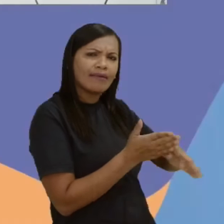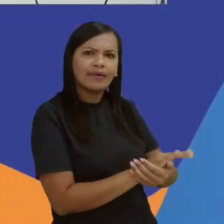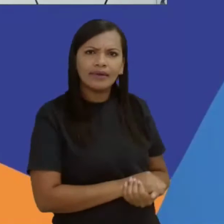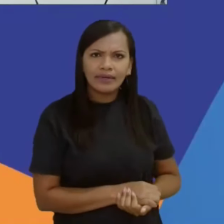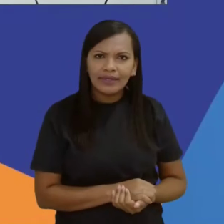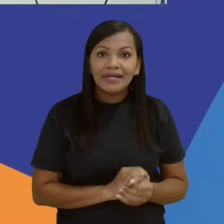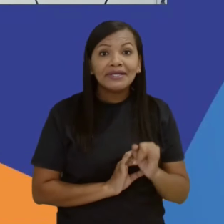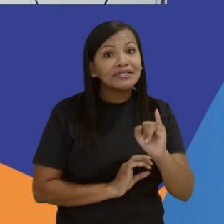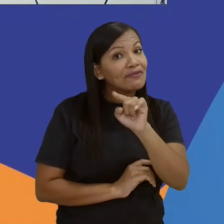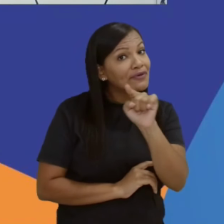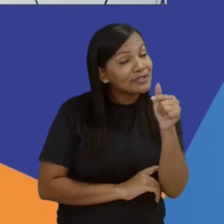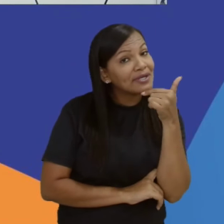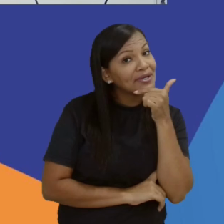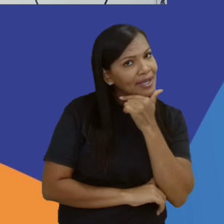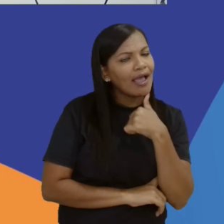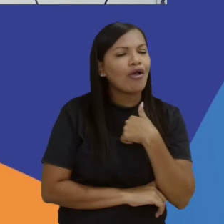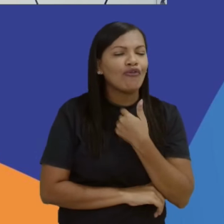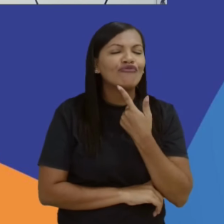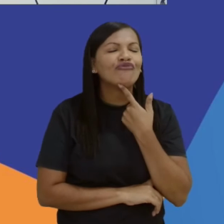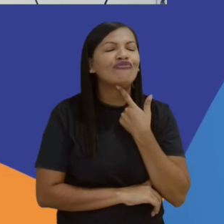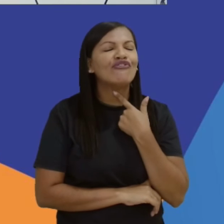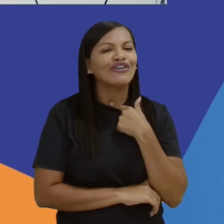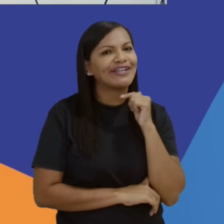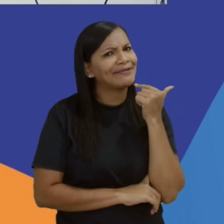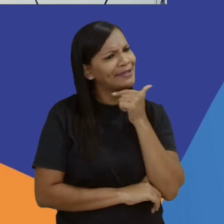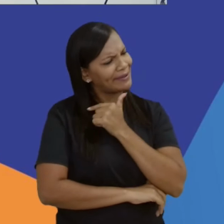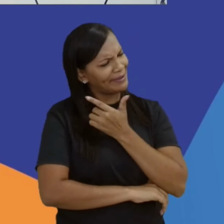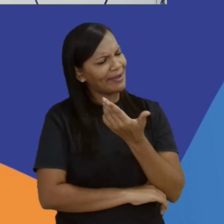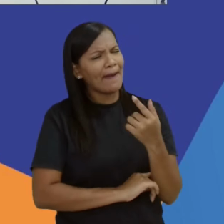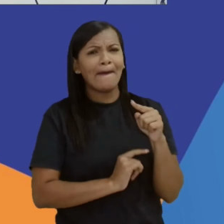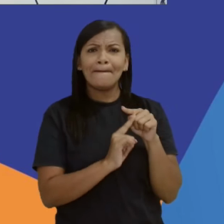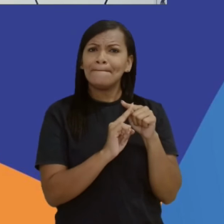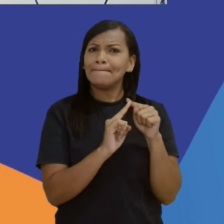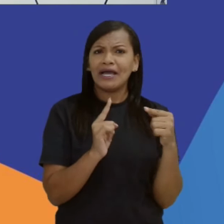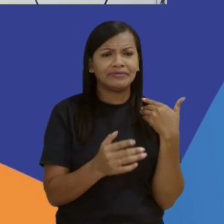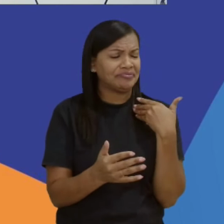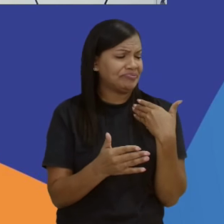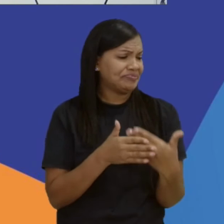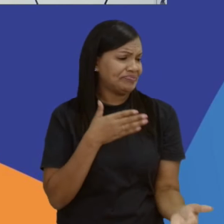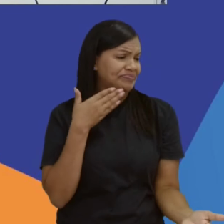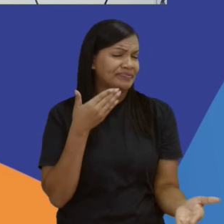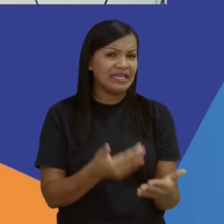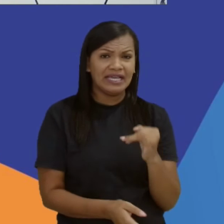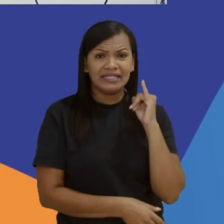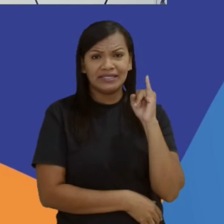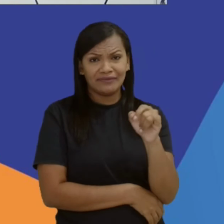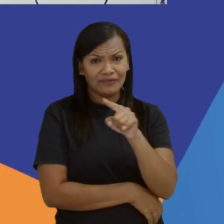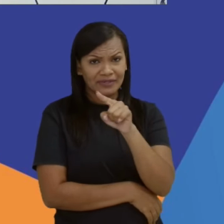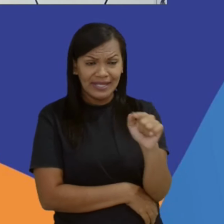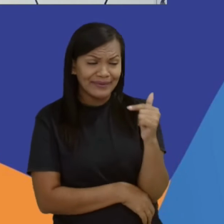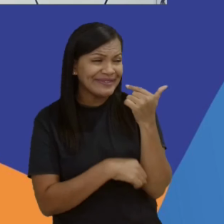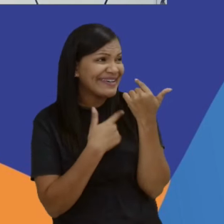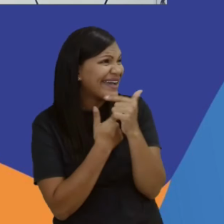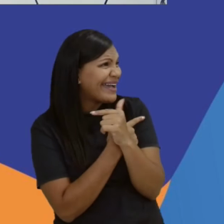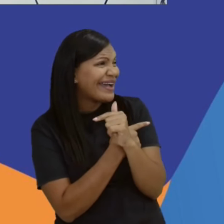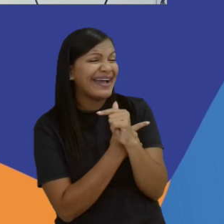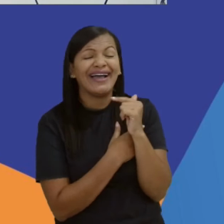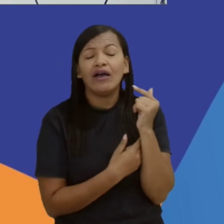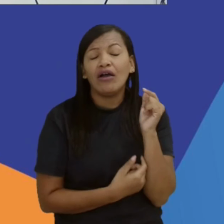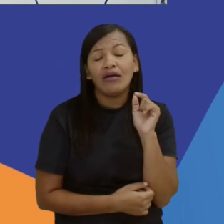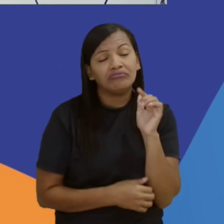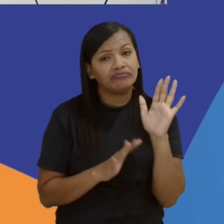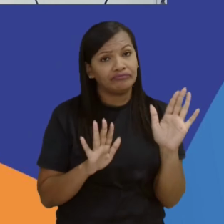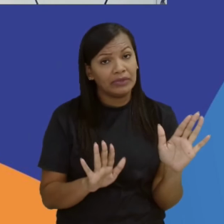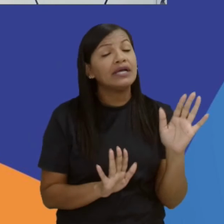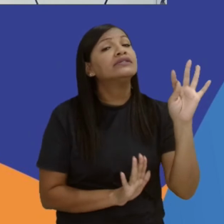Se você riu, eu dei vontade de rir aqui, mas não importa se você achou engraçado ou não. O texto,